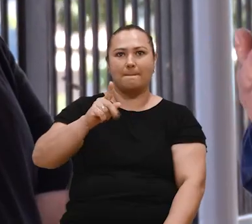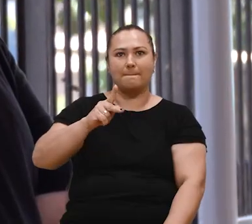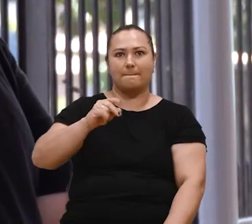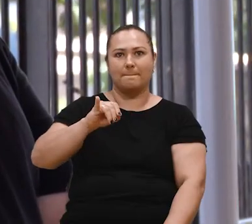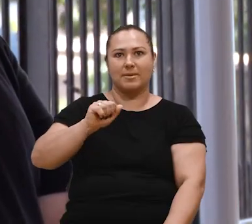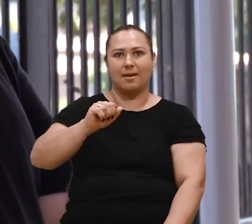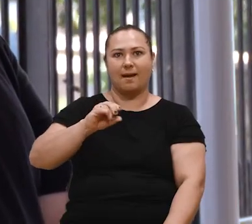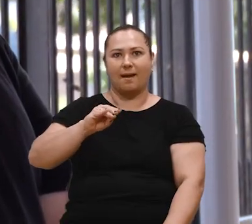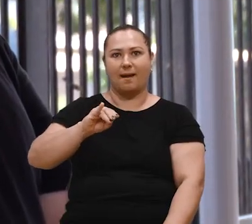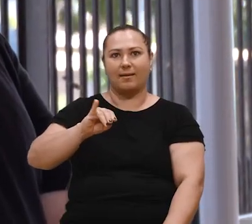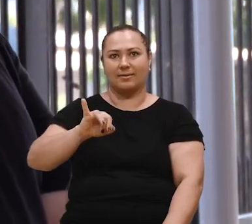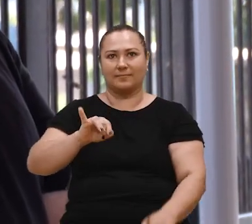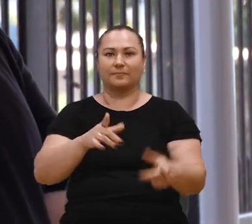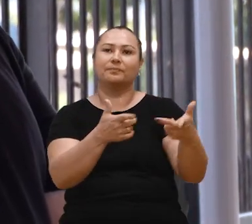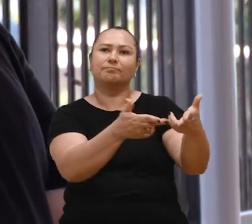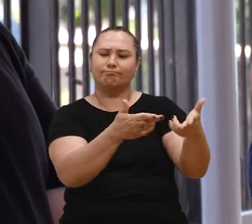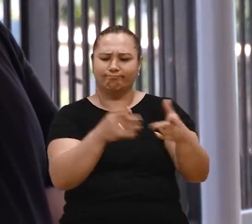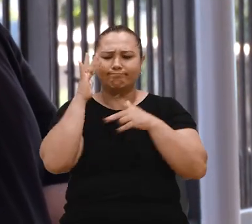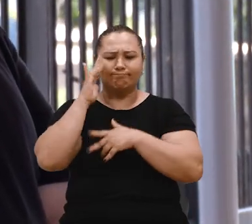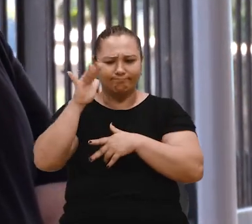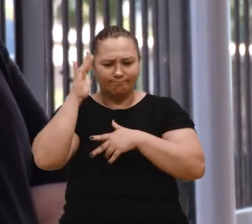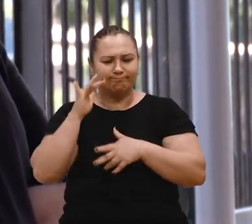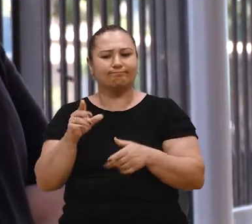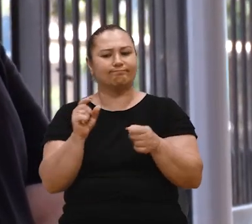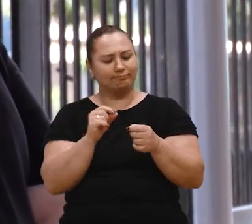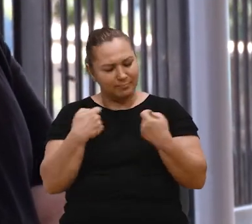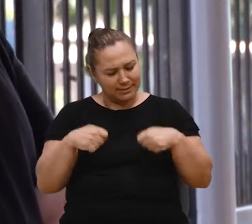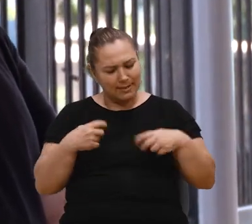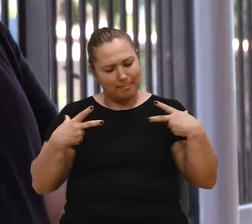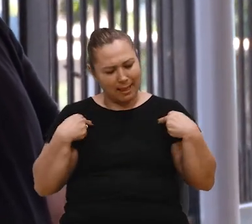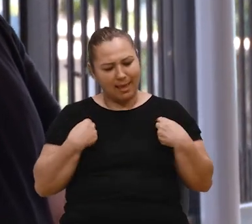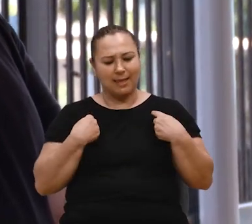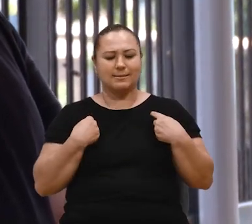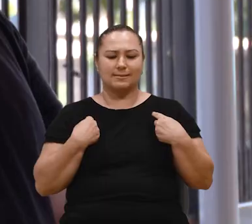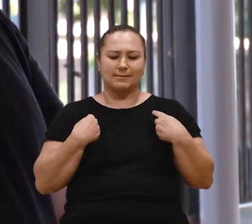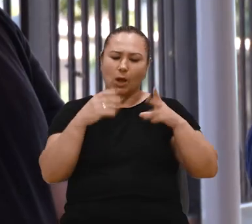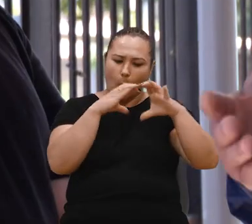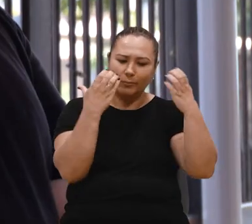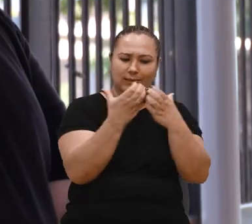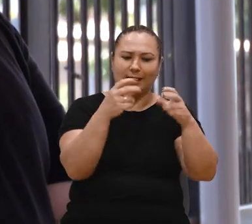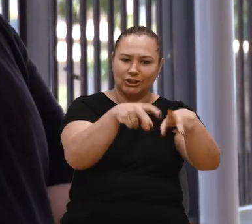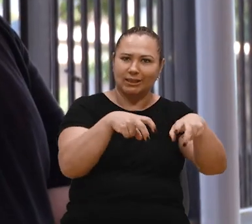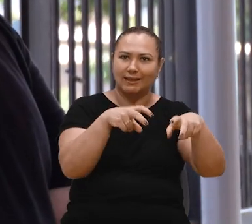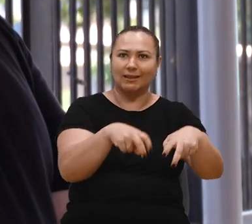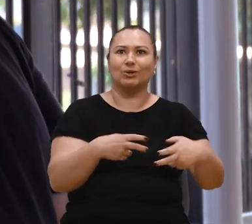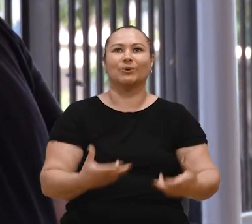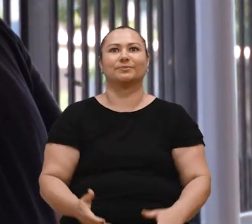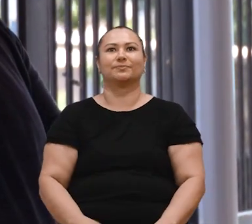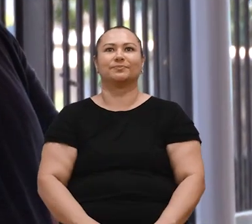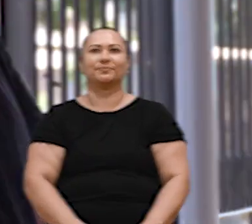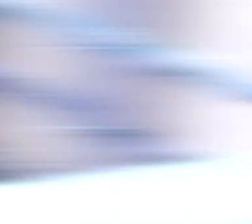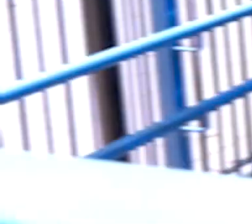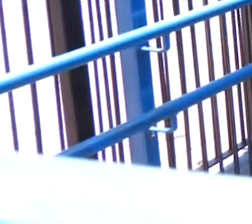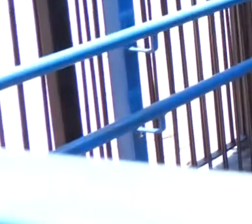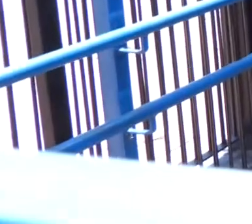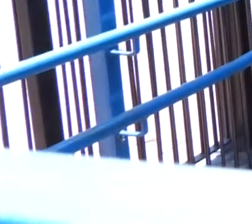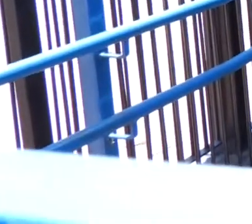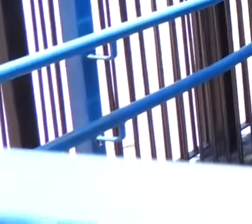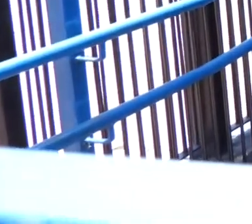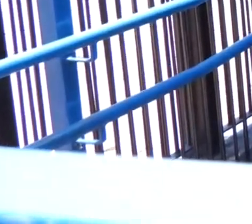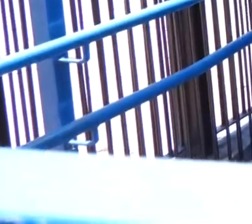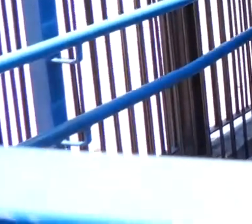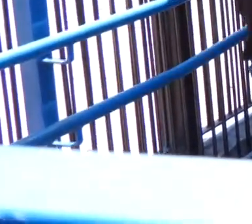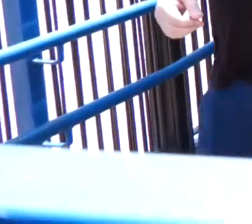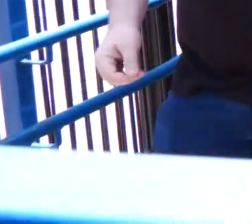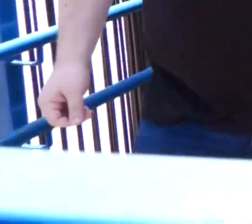Eu espero, antes de sair da política, poder realizar também esse sonho tão importante para essas comunidades do interior que merecem.